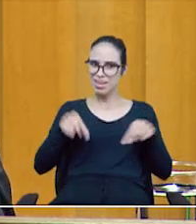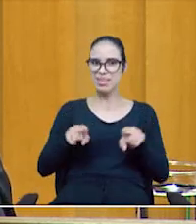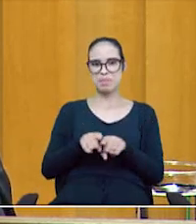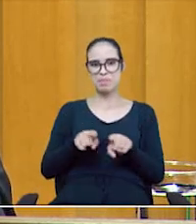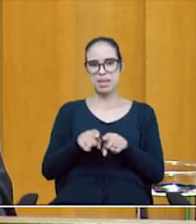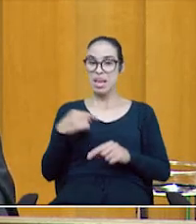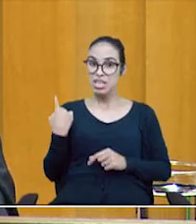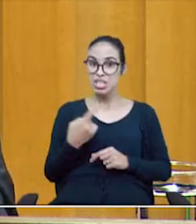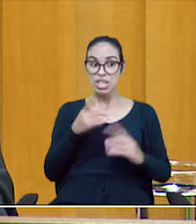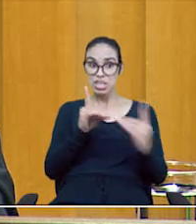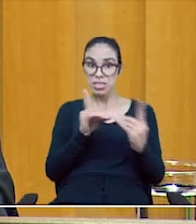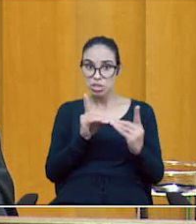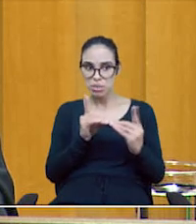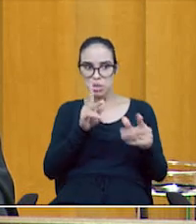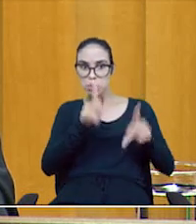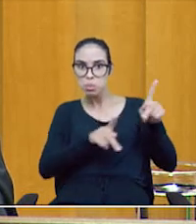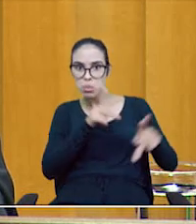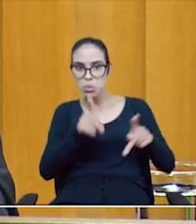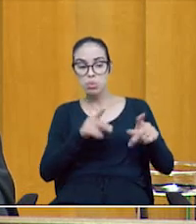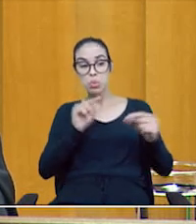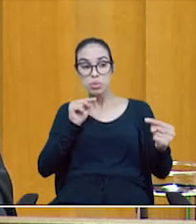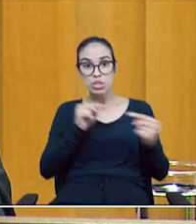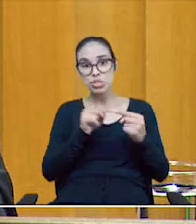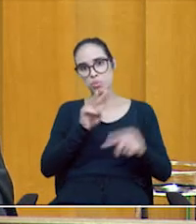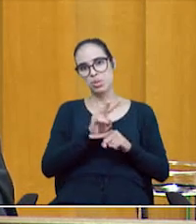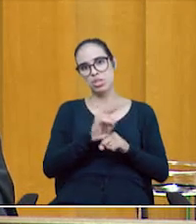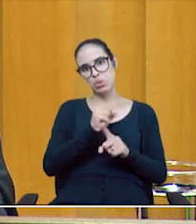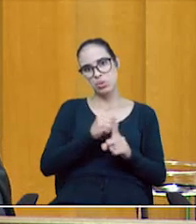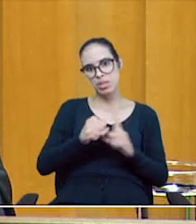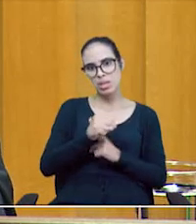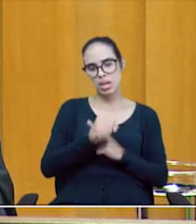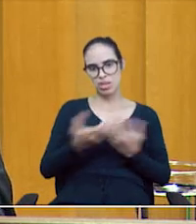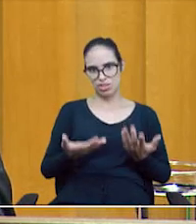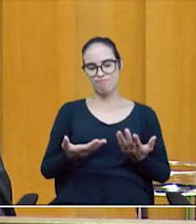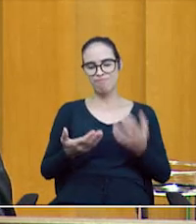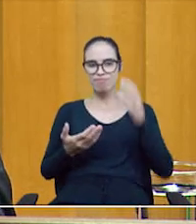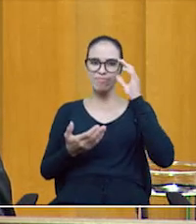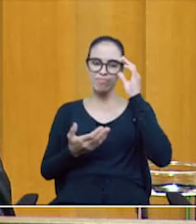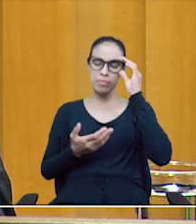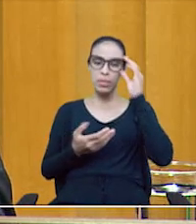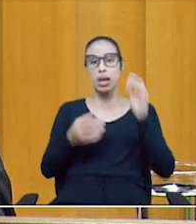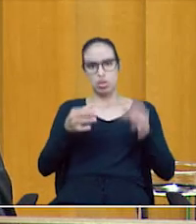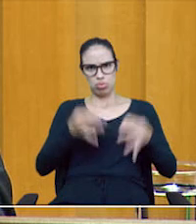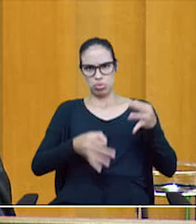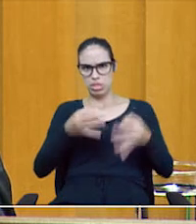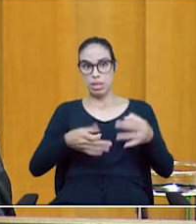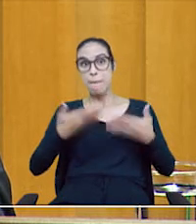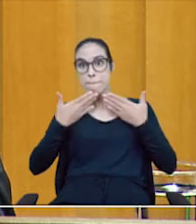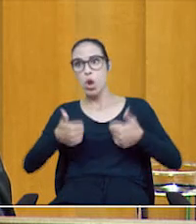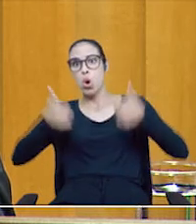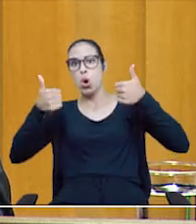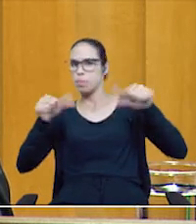público de justiça social. Uma justiça que não é melhor, não é pior, é diferente.